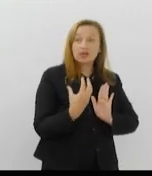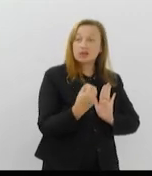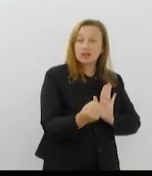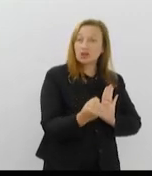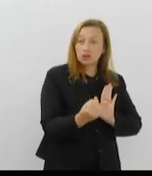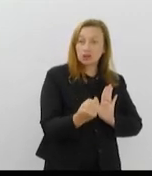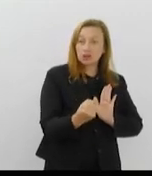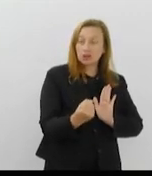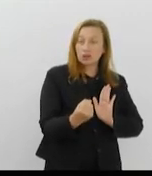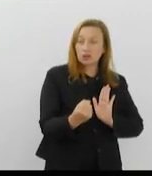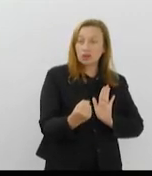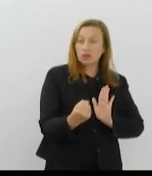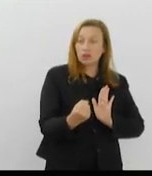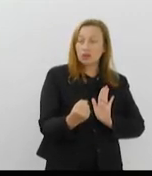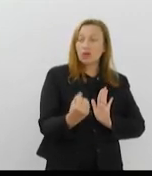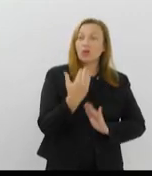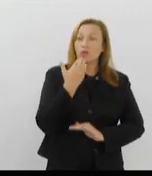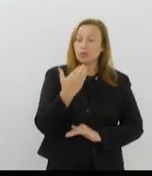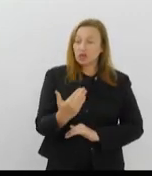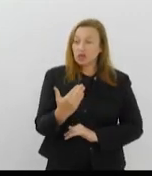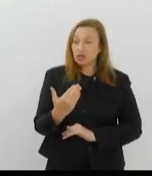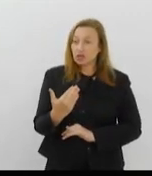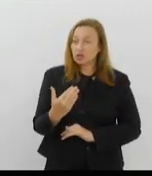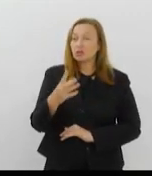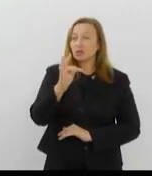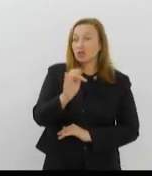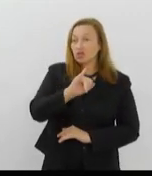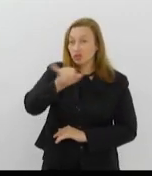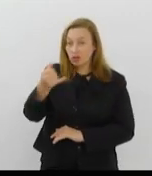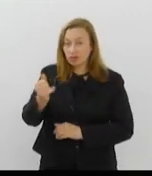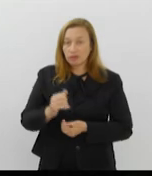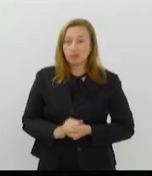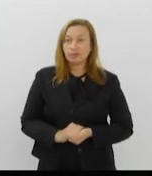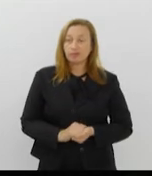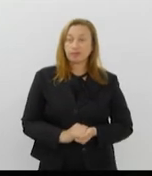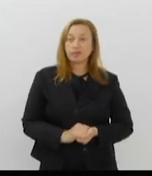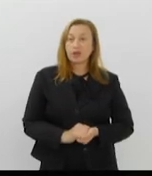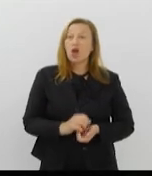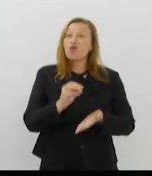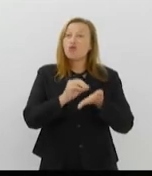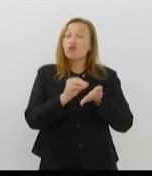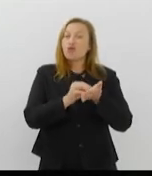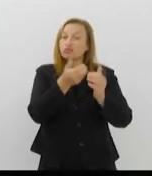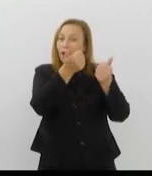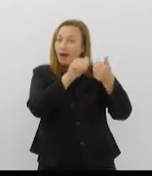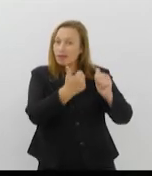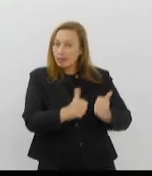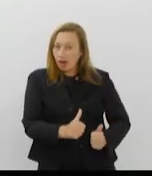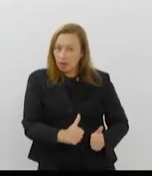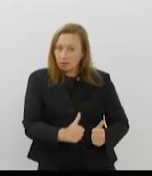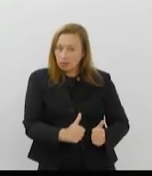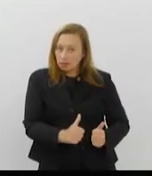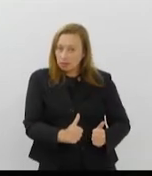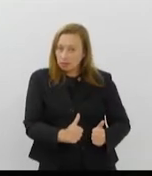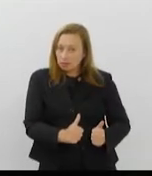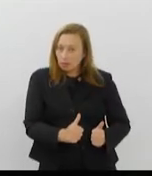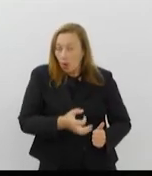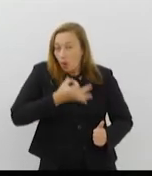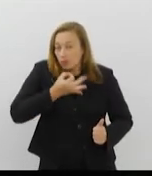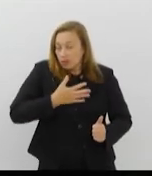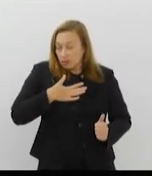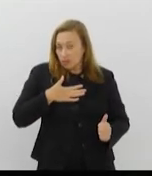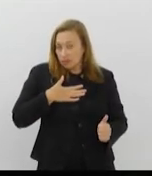a decisão aqui do TJ falta análise do mérito o